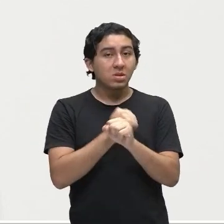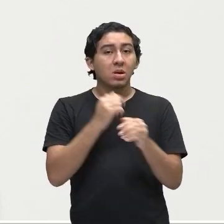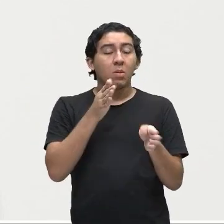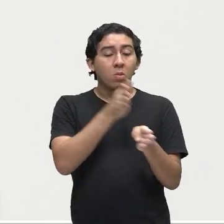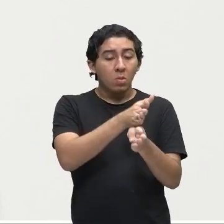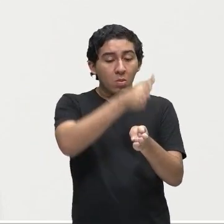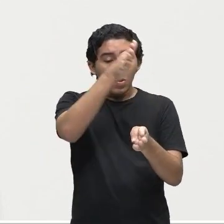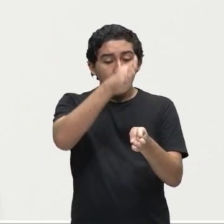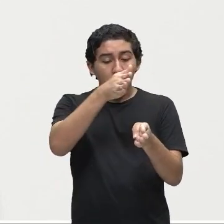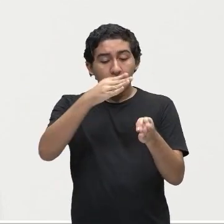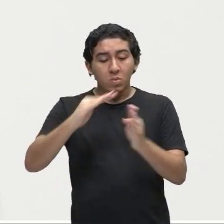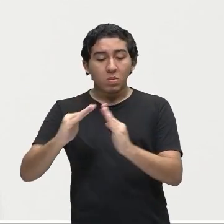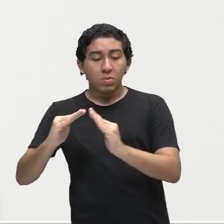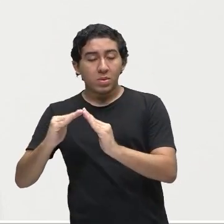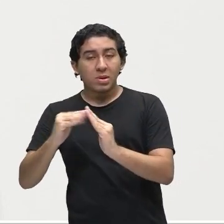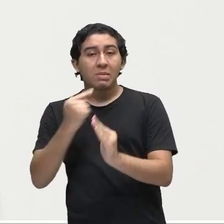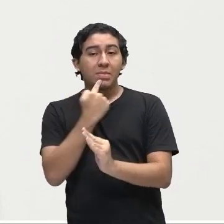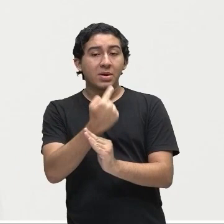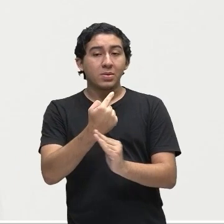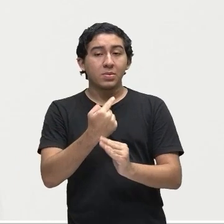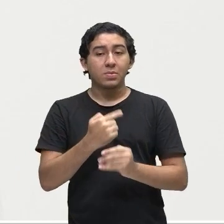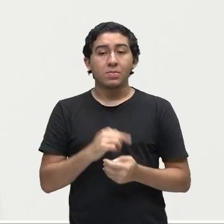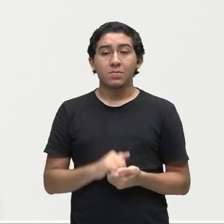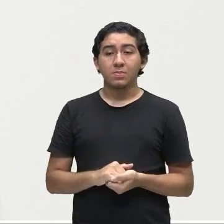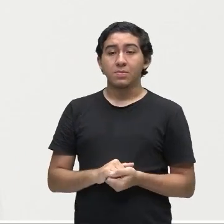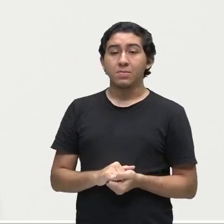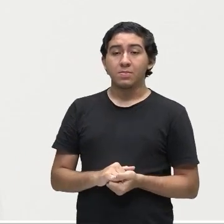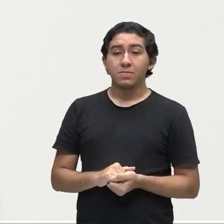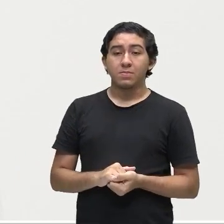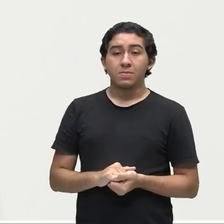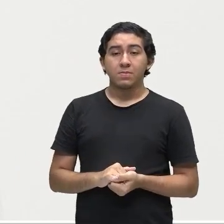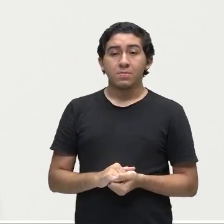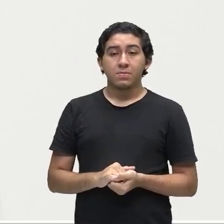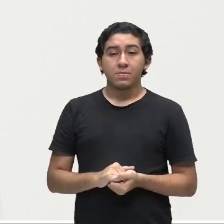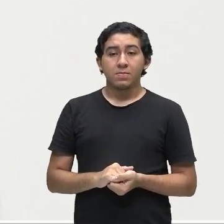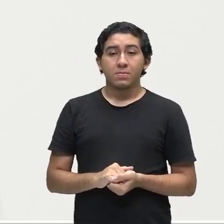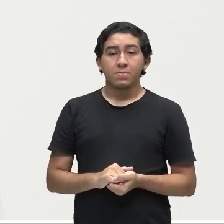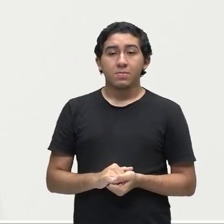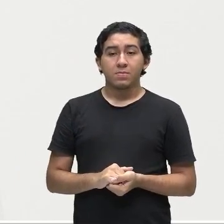muros. Então, essas cidades, elas eram